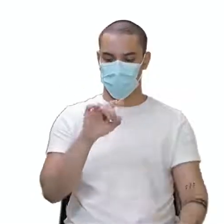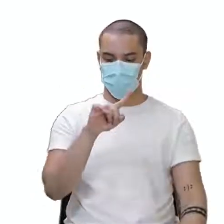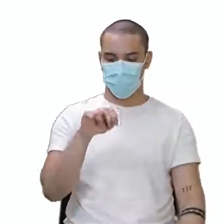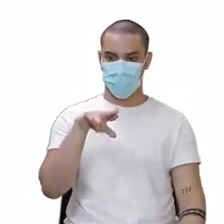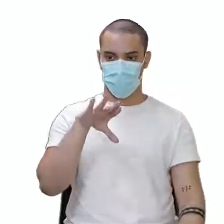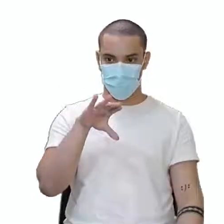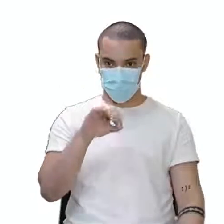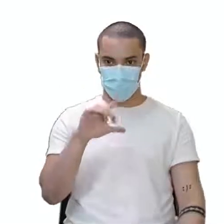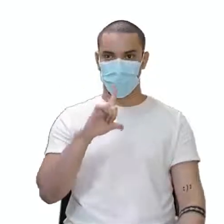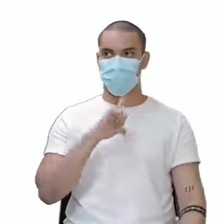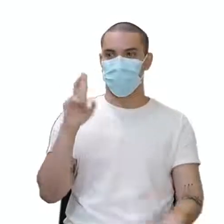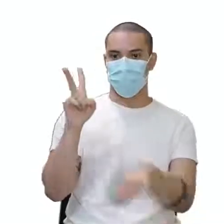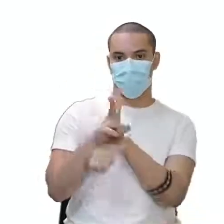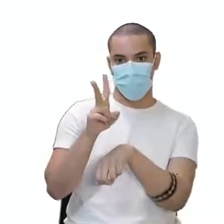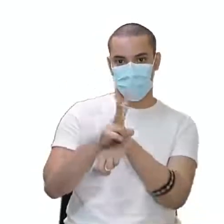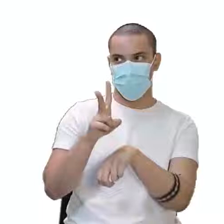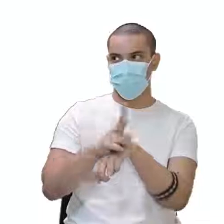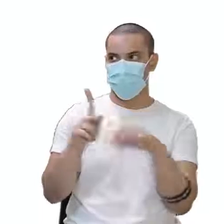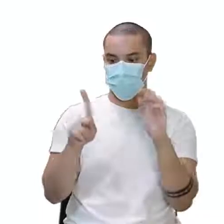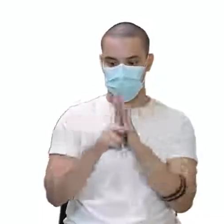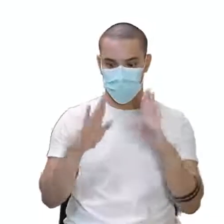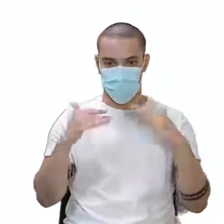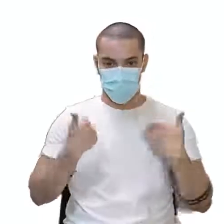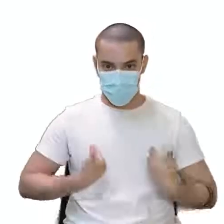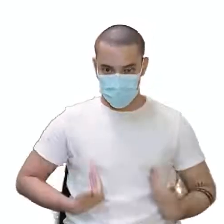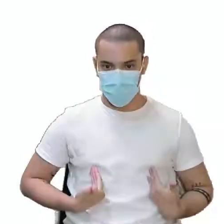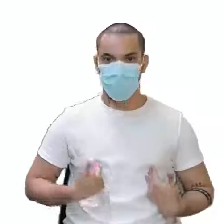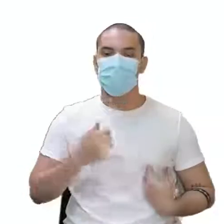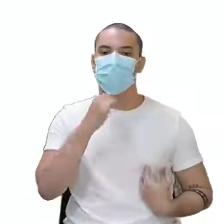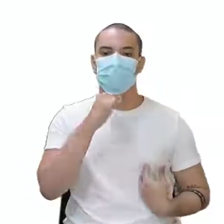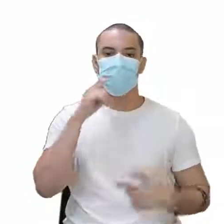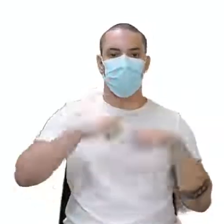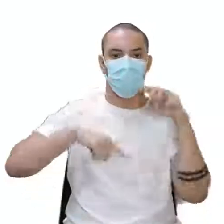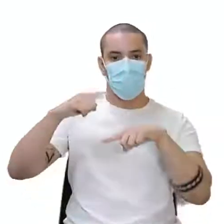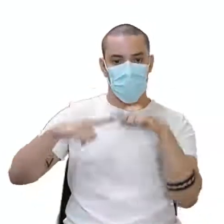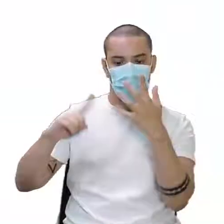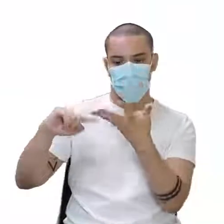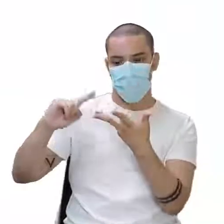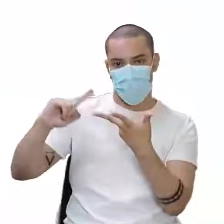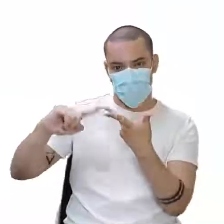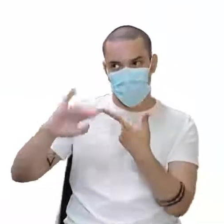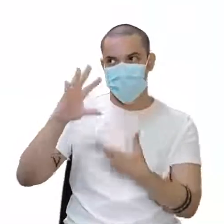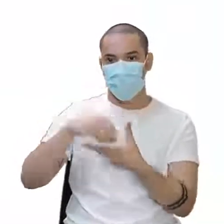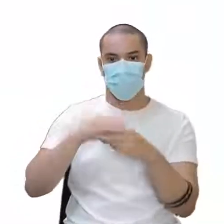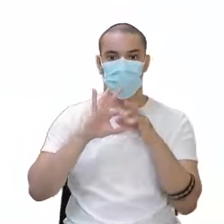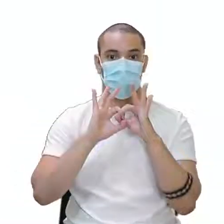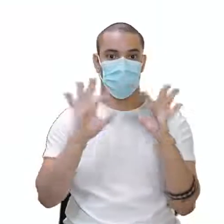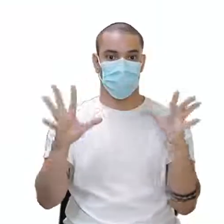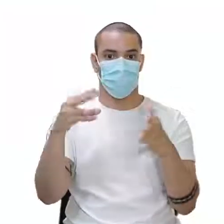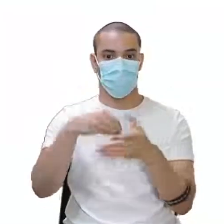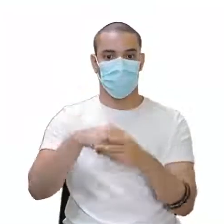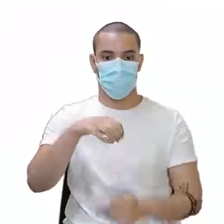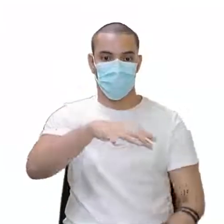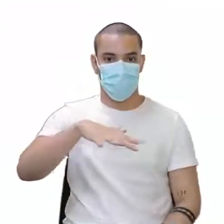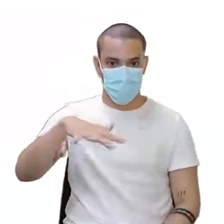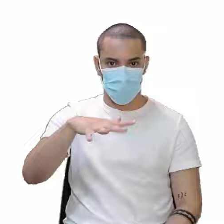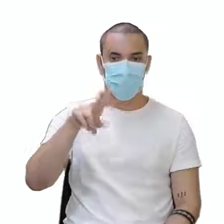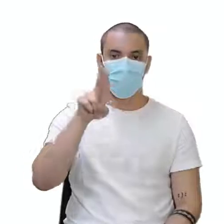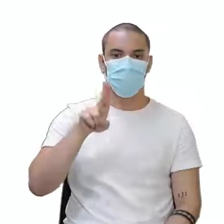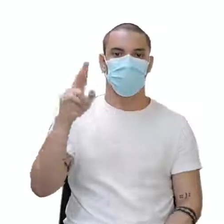que protege o nosso corpo, todos os utensílios, tudo aquilo que está disponível aqui no ambiente, contra os